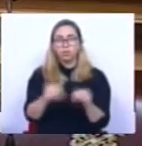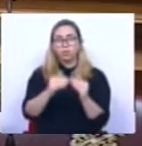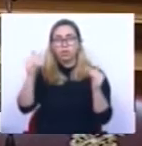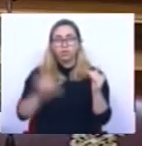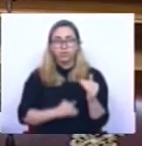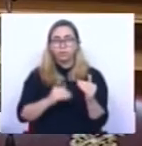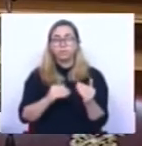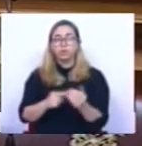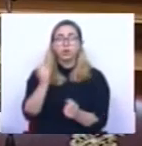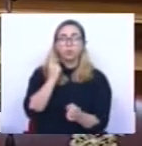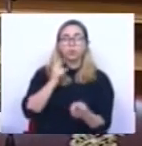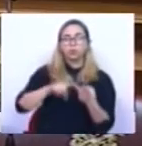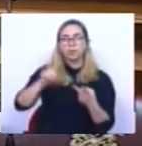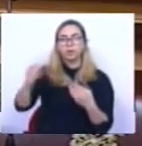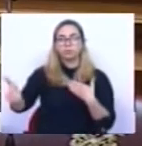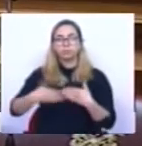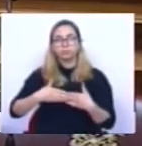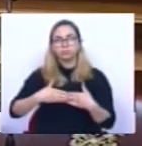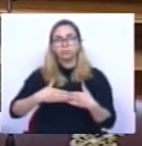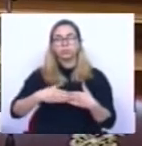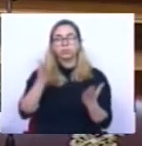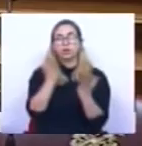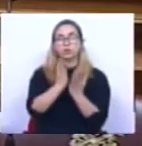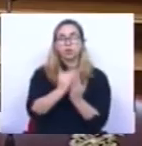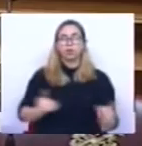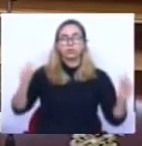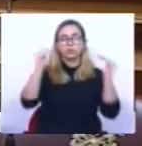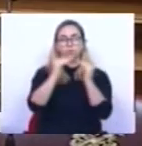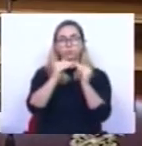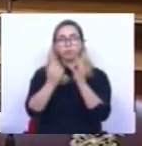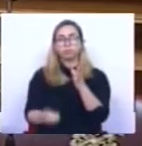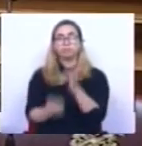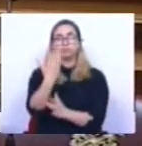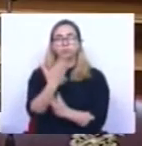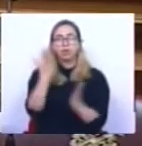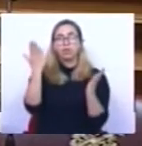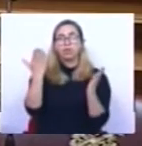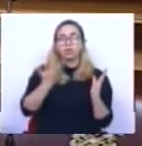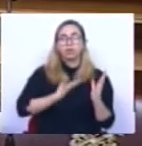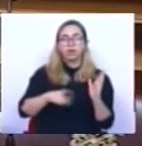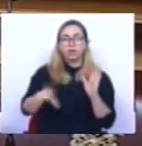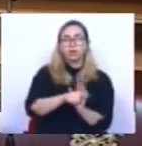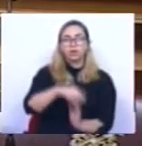de cursos e o encerramento desta escola superior, que foi criada pelo Decreto-Lei nº